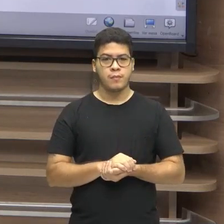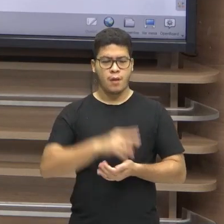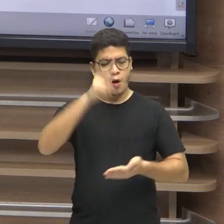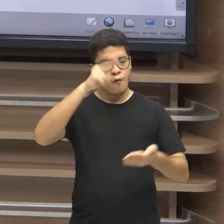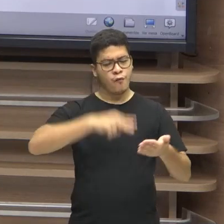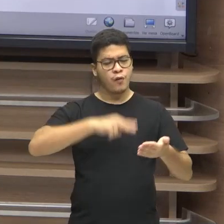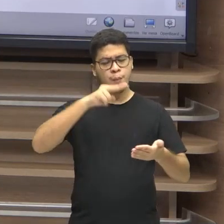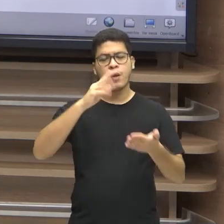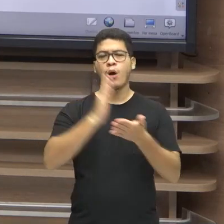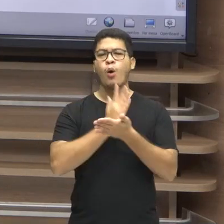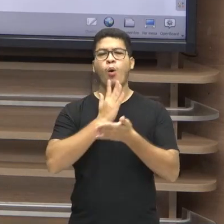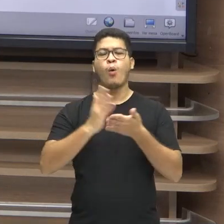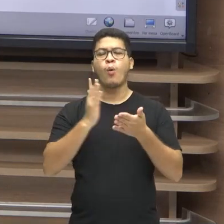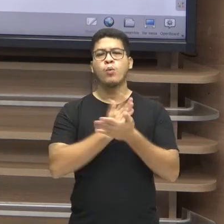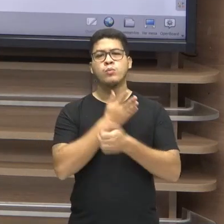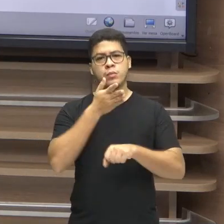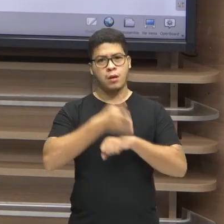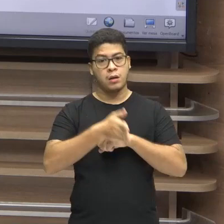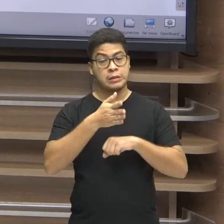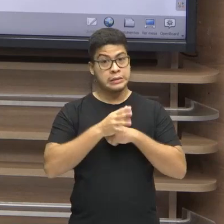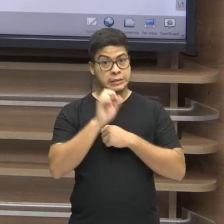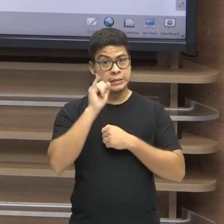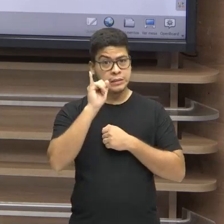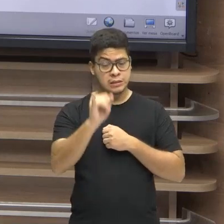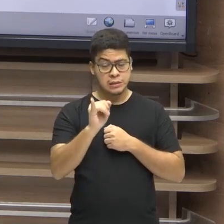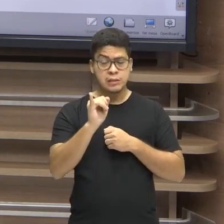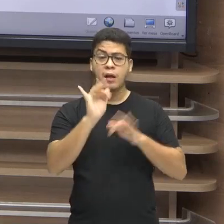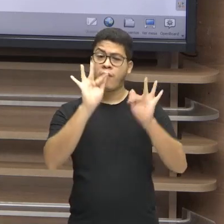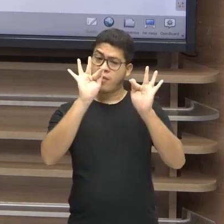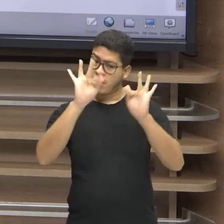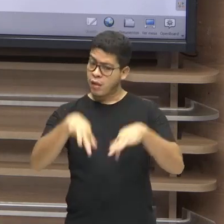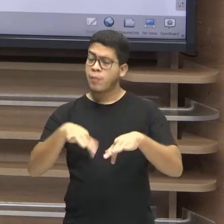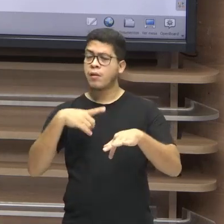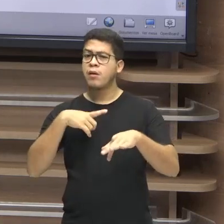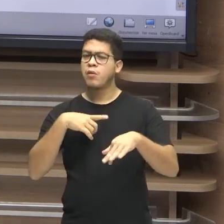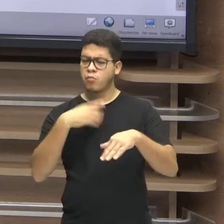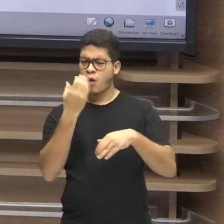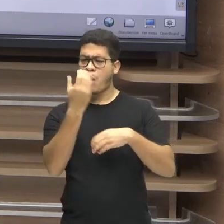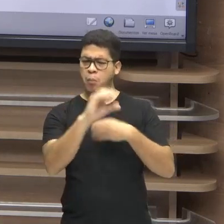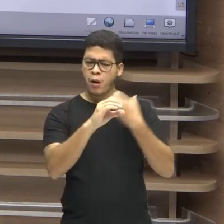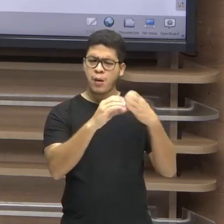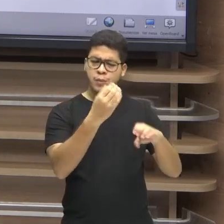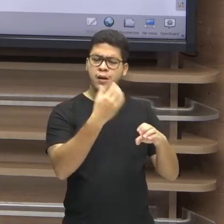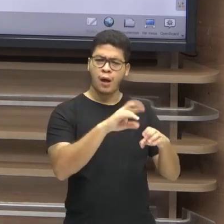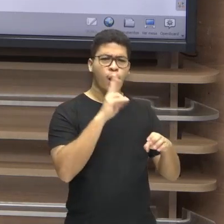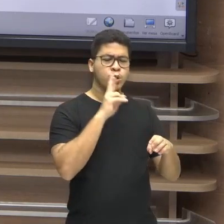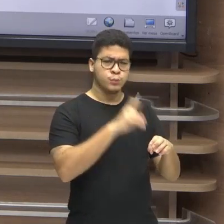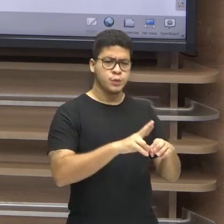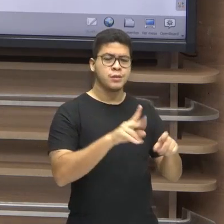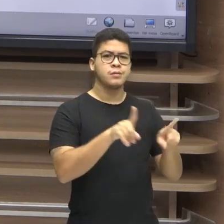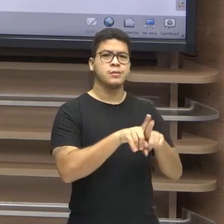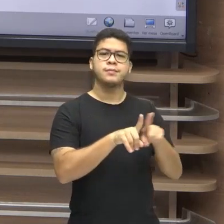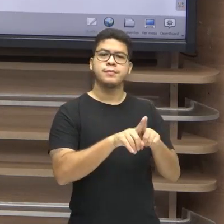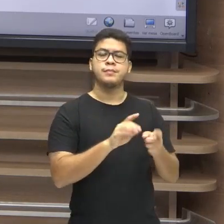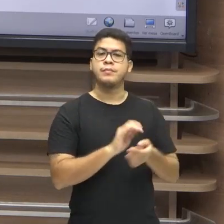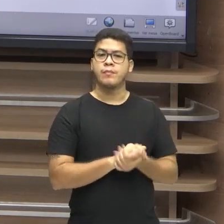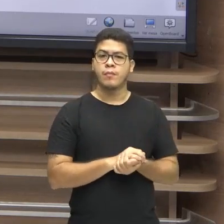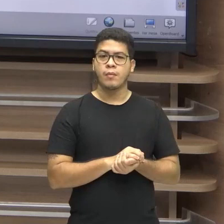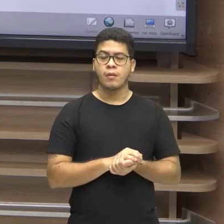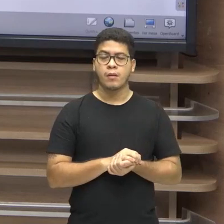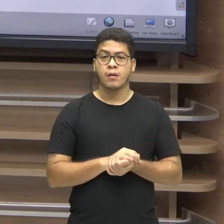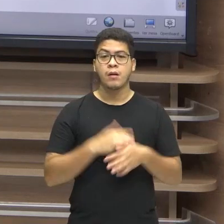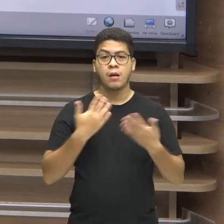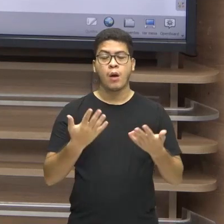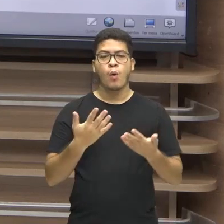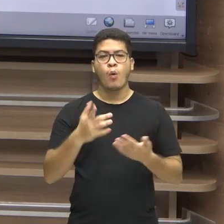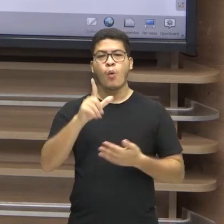algumas participações aqui. Quem for terminando de resolver, quem estiver resolvendo, já coloca aqui no chat também, tá? Então, o